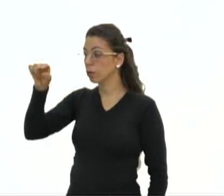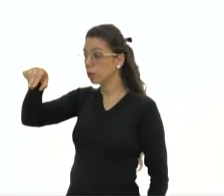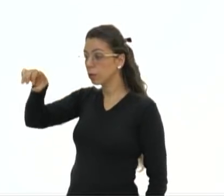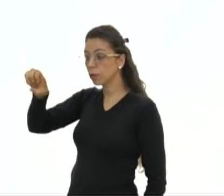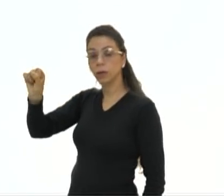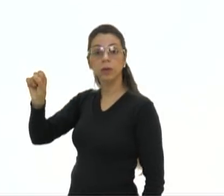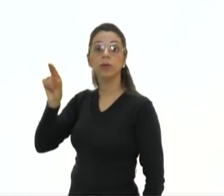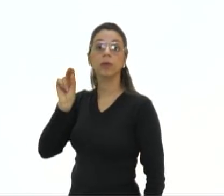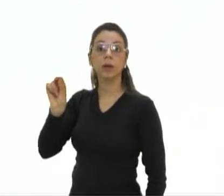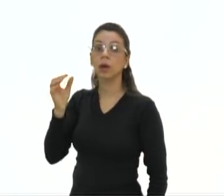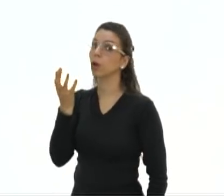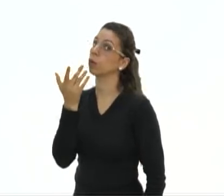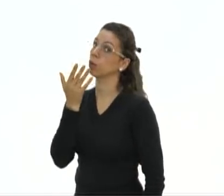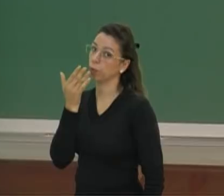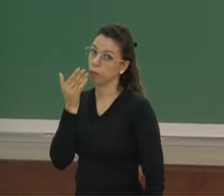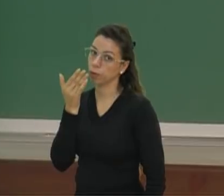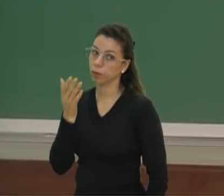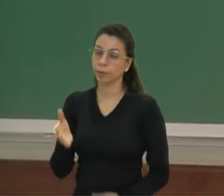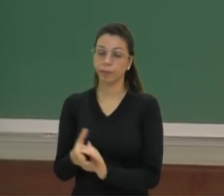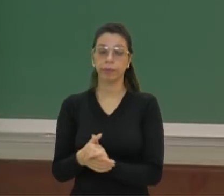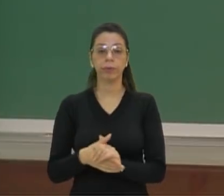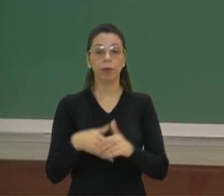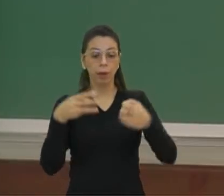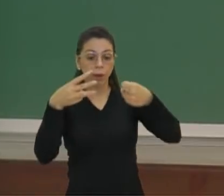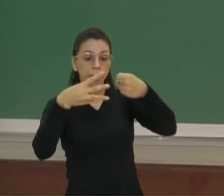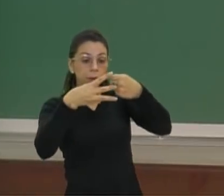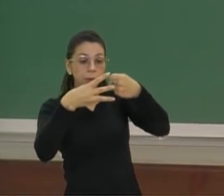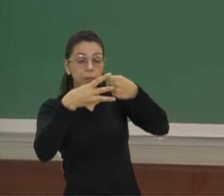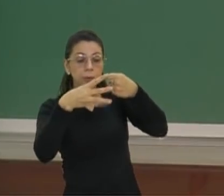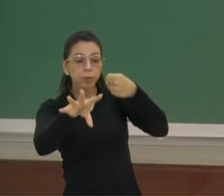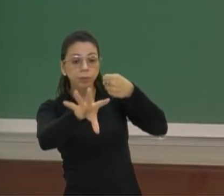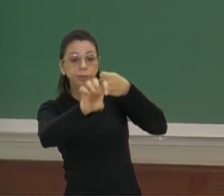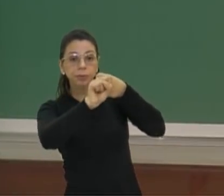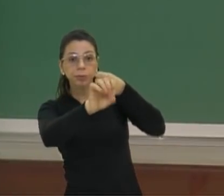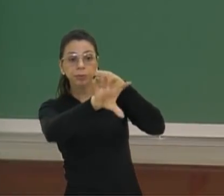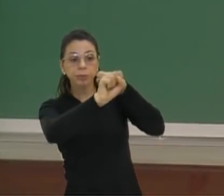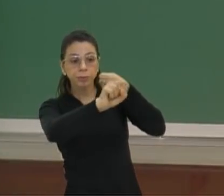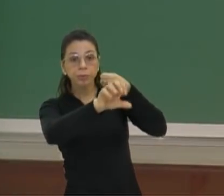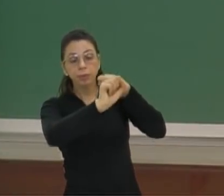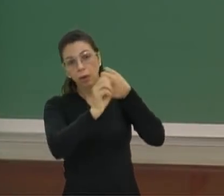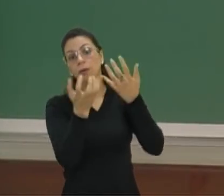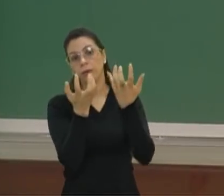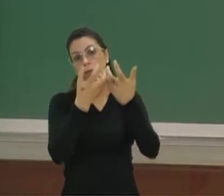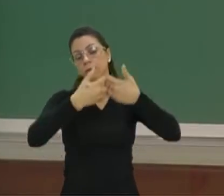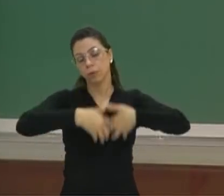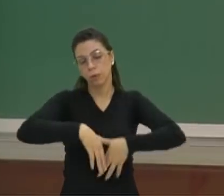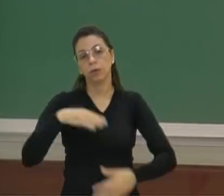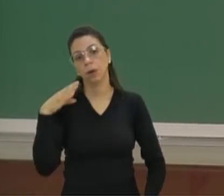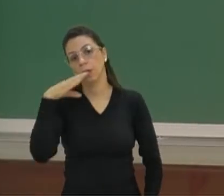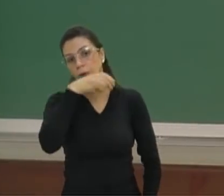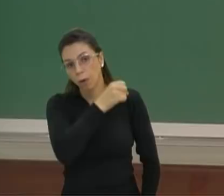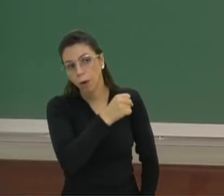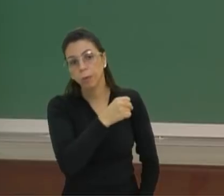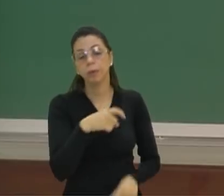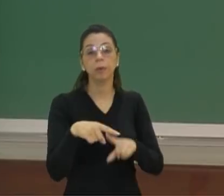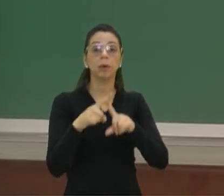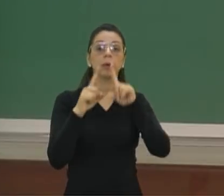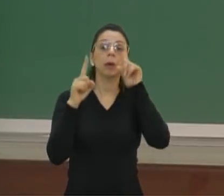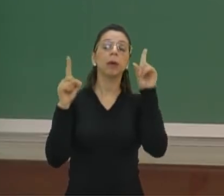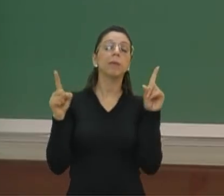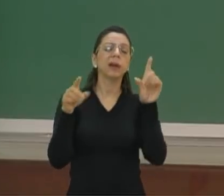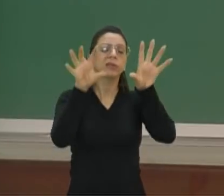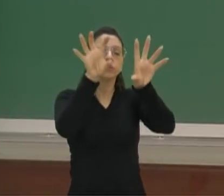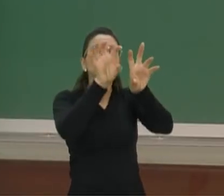cores. Então, todas as células fotorreceptoras, elas funcionam, lógico, a letra A, só que com